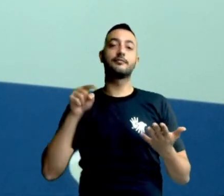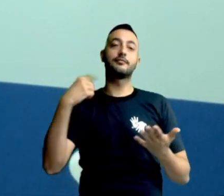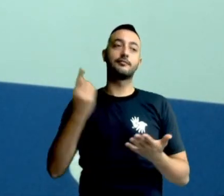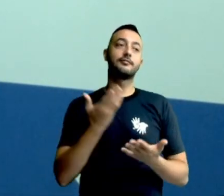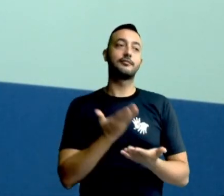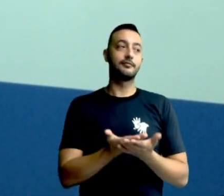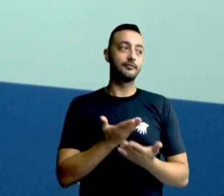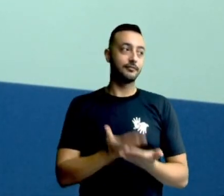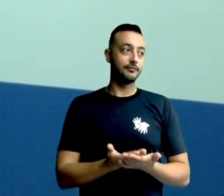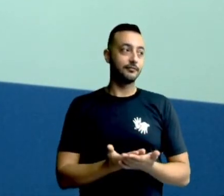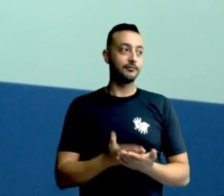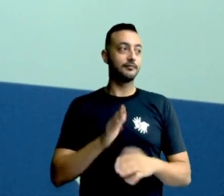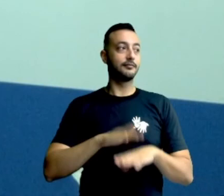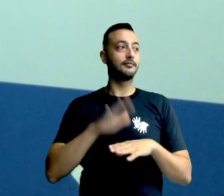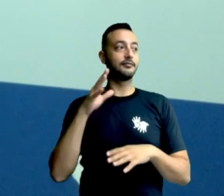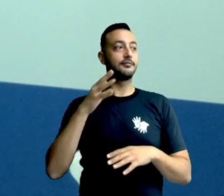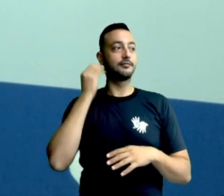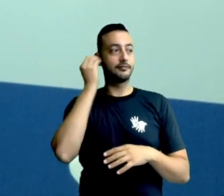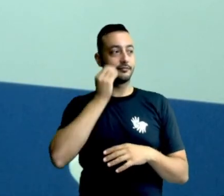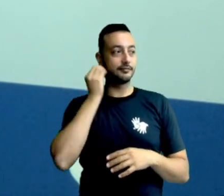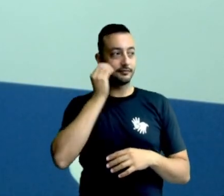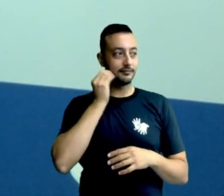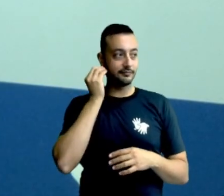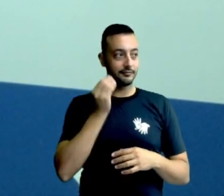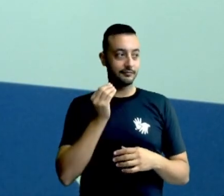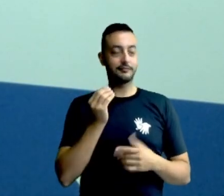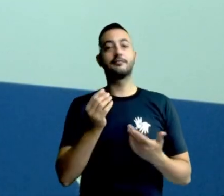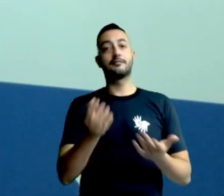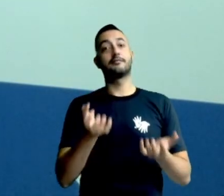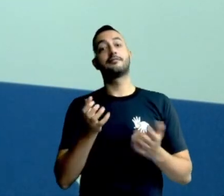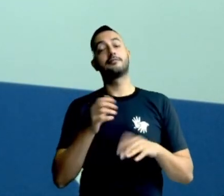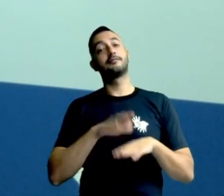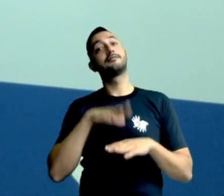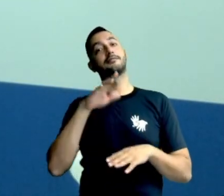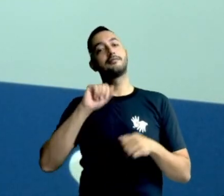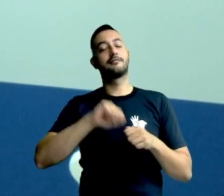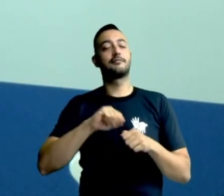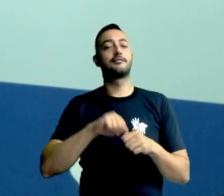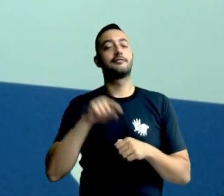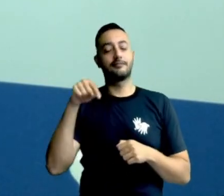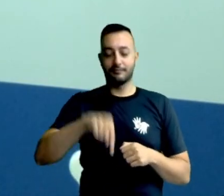próxima aula traga mais experiências. Quero trazer mais para que a gente possa